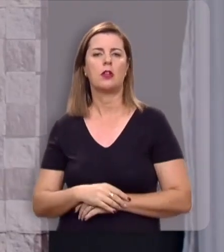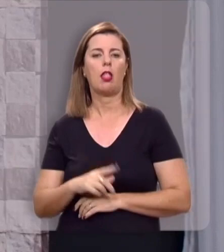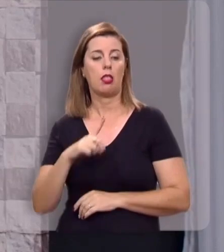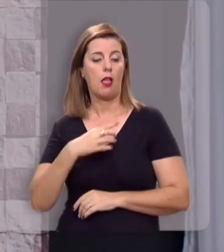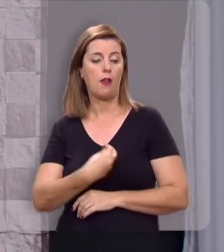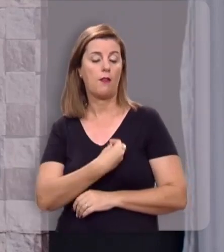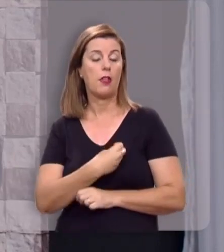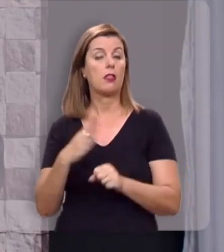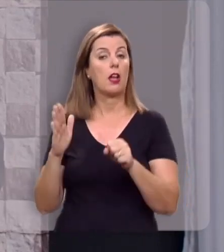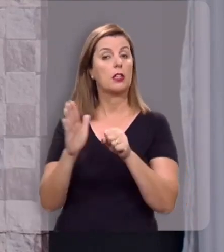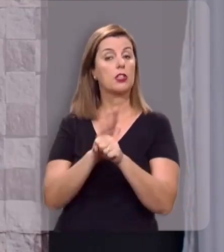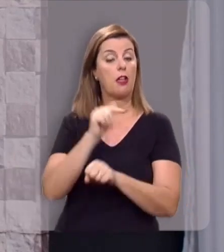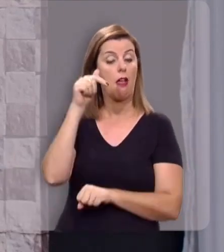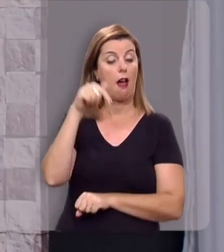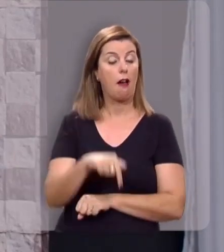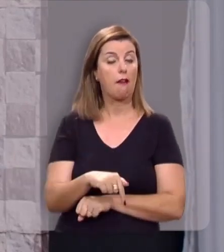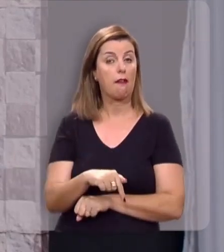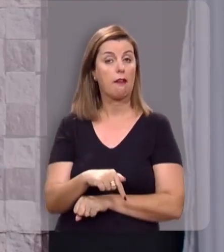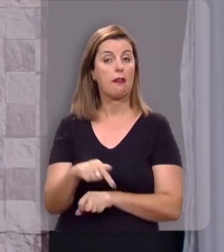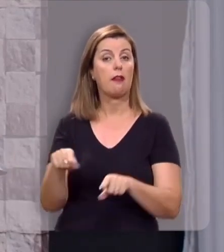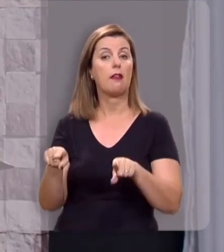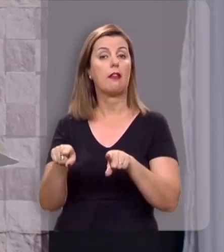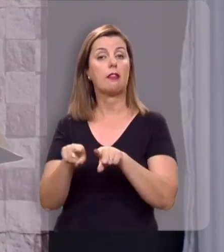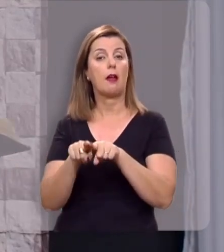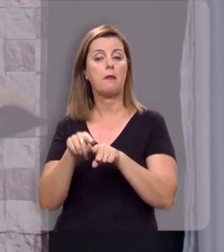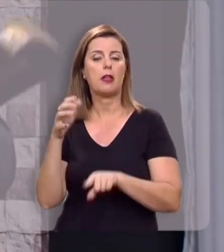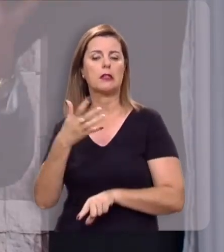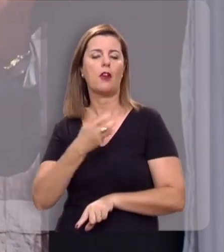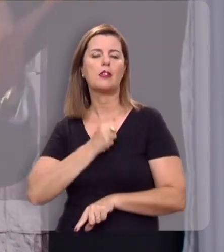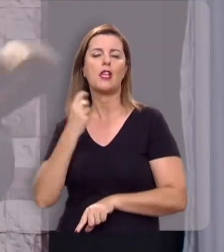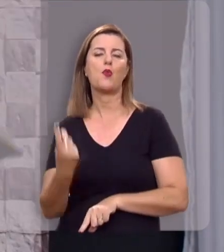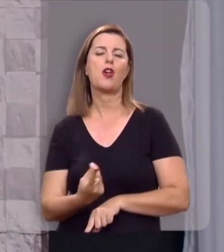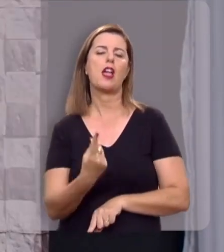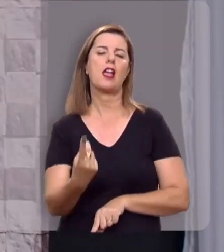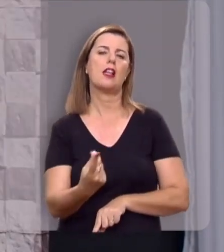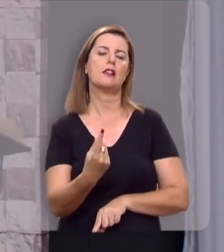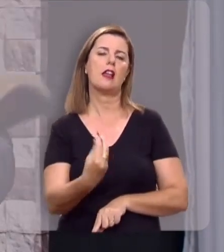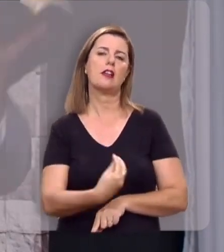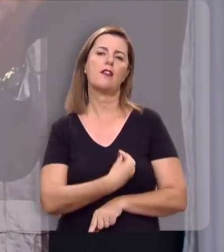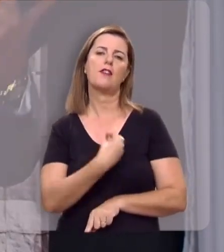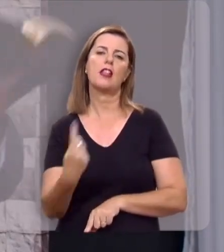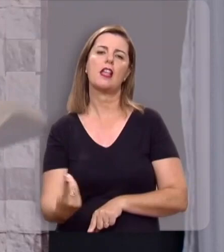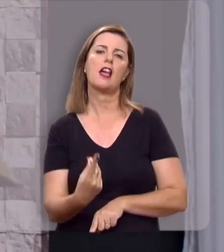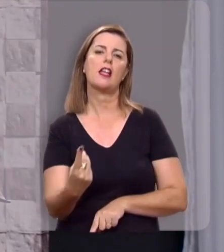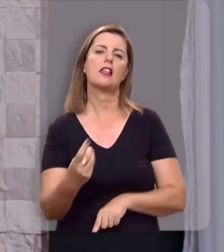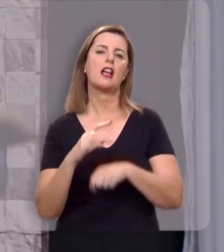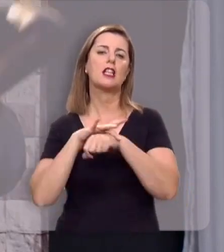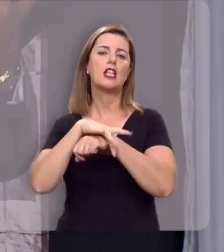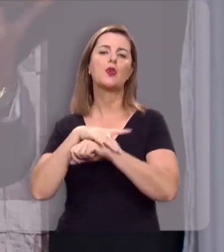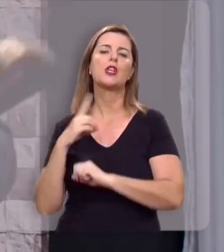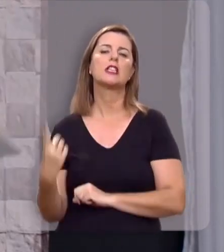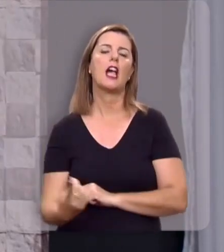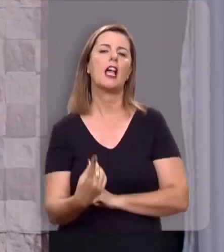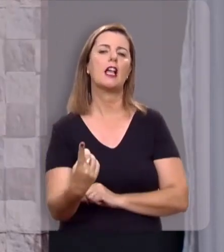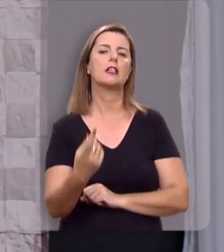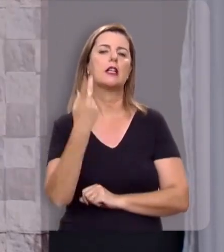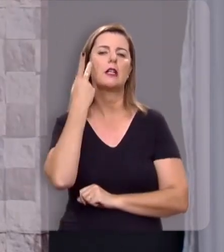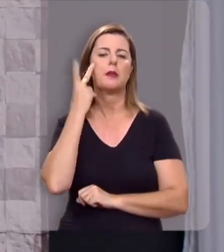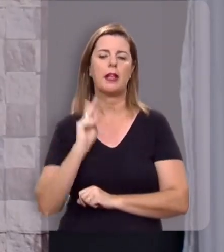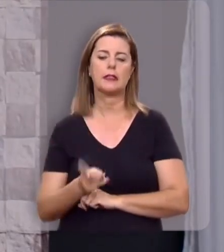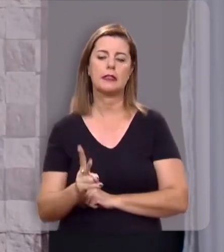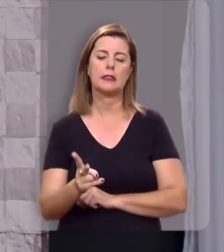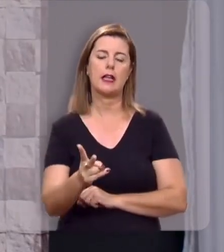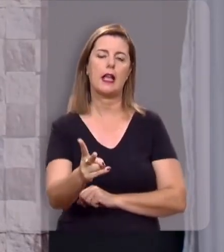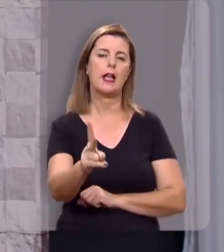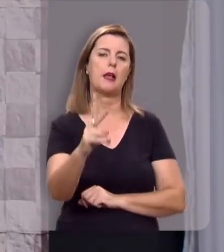e ter uma vida plena aqui e a salvação eterna a vida eterna, a segurança eterna,